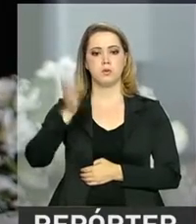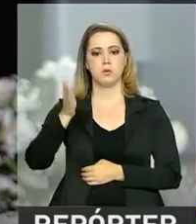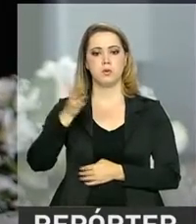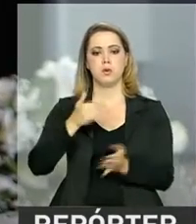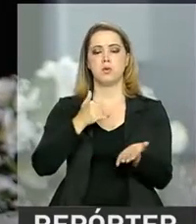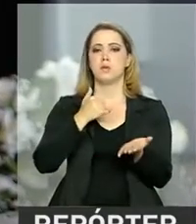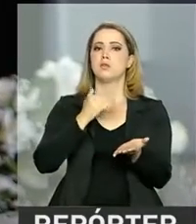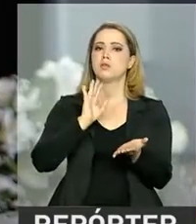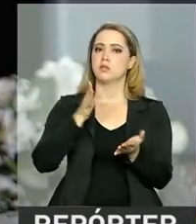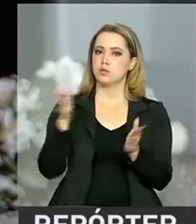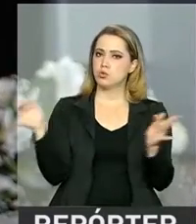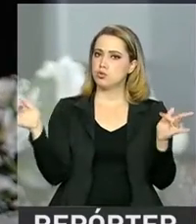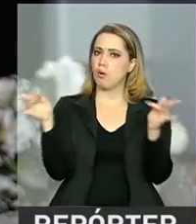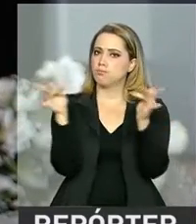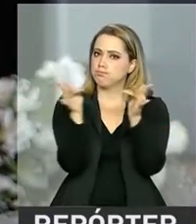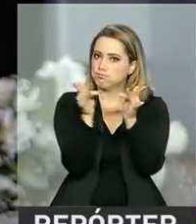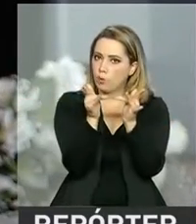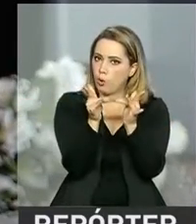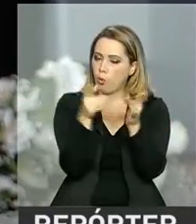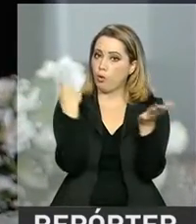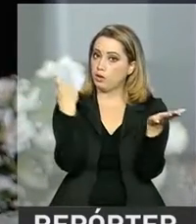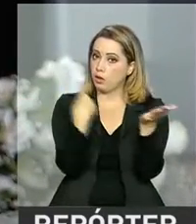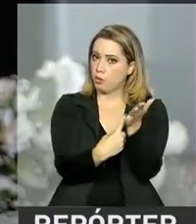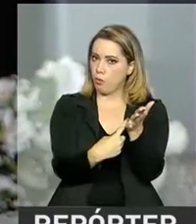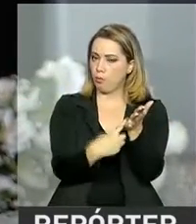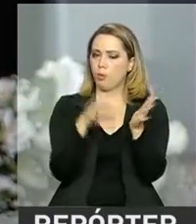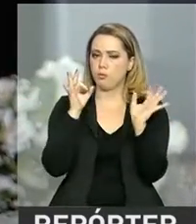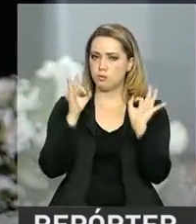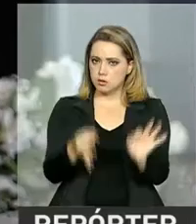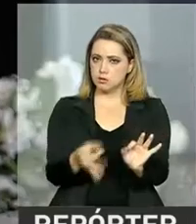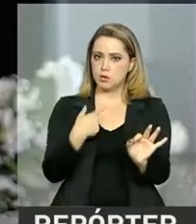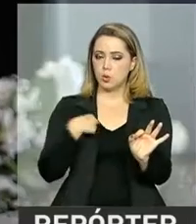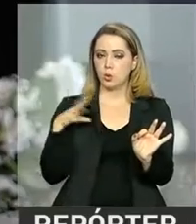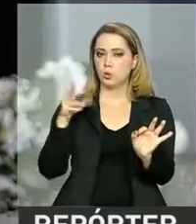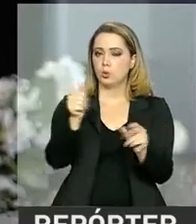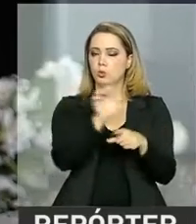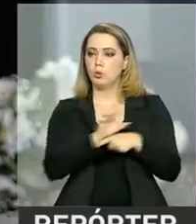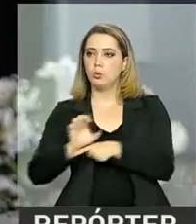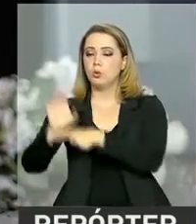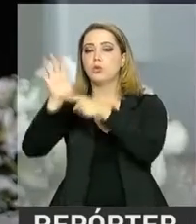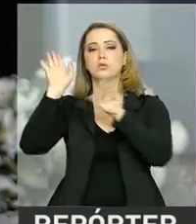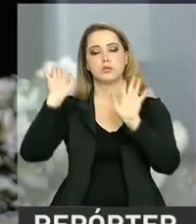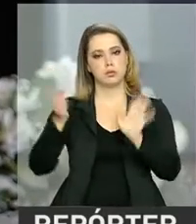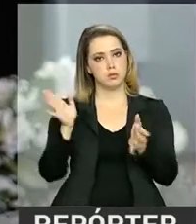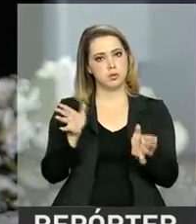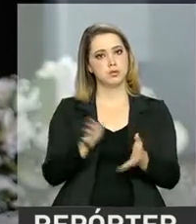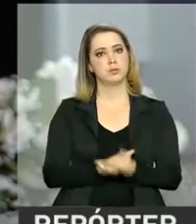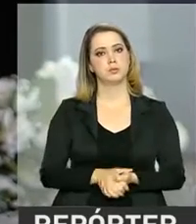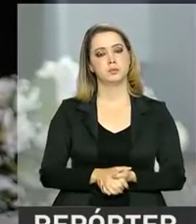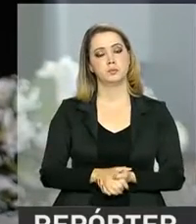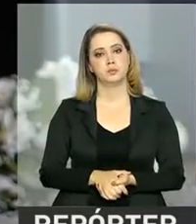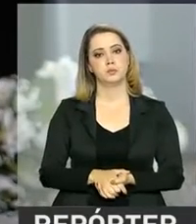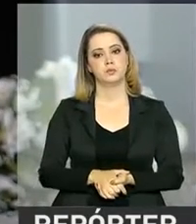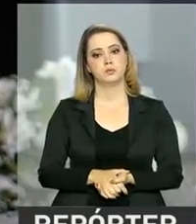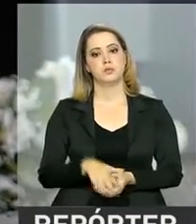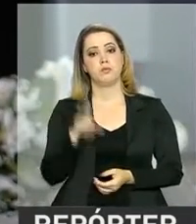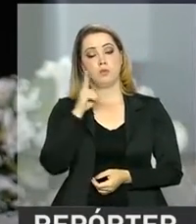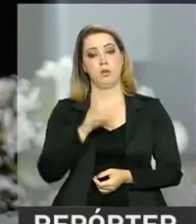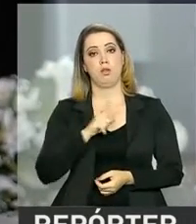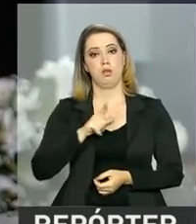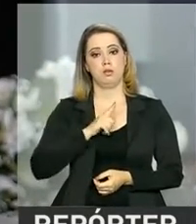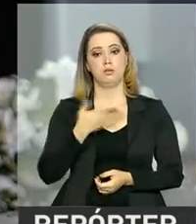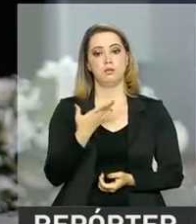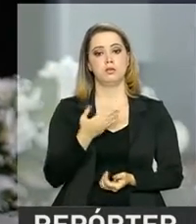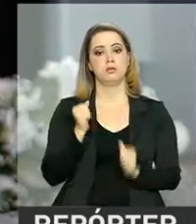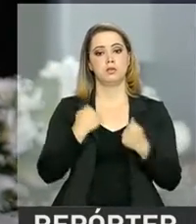fizeram seu termo de aceite assim como todos os estados fizeram termo de aceite executar havendo eu